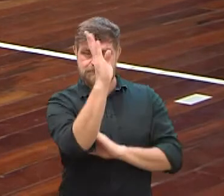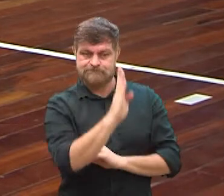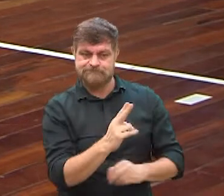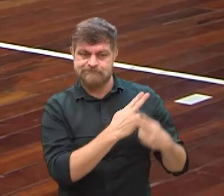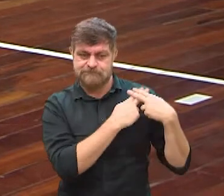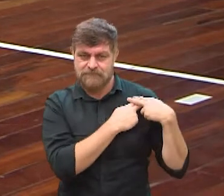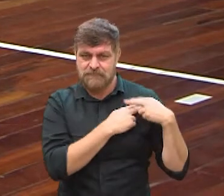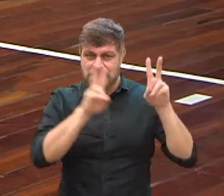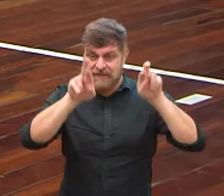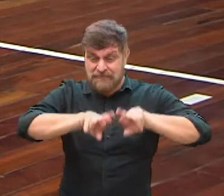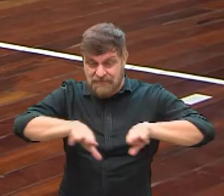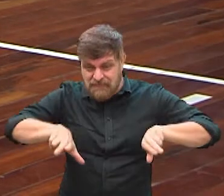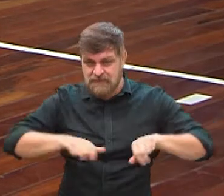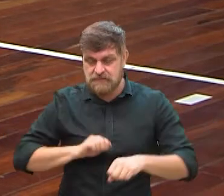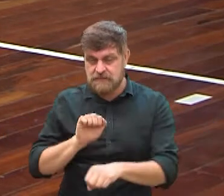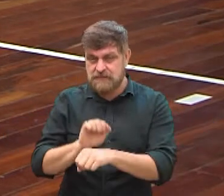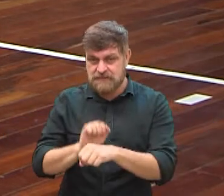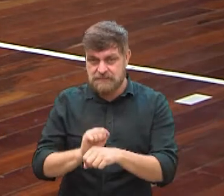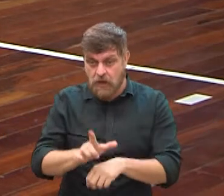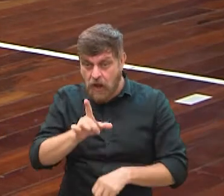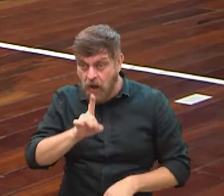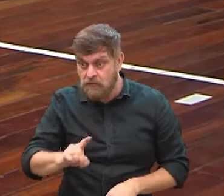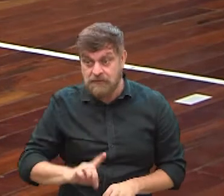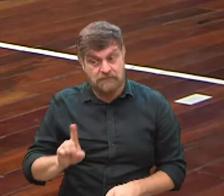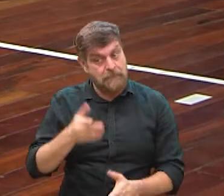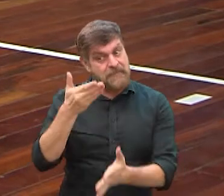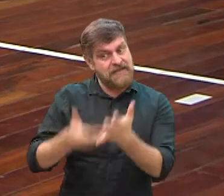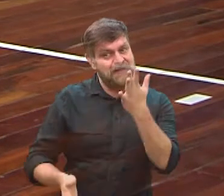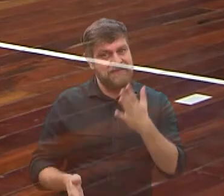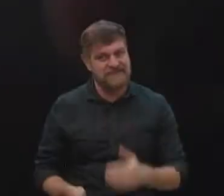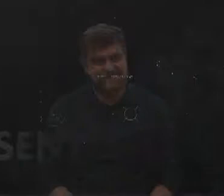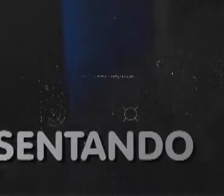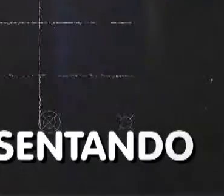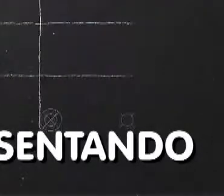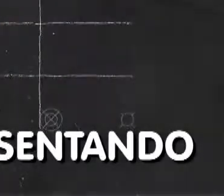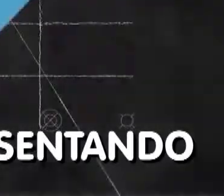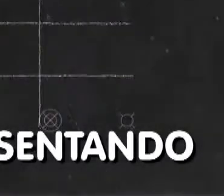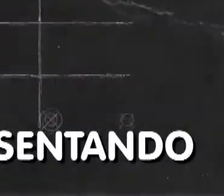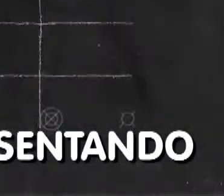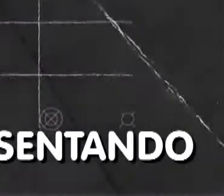muitos assuntos, não saia daí que o último bloco está imperdível.